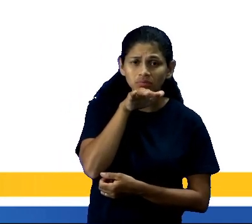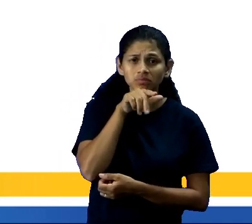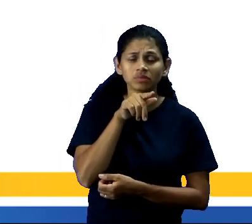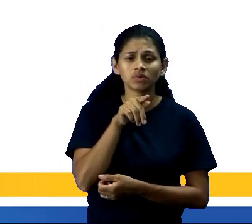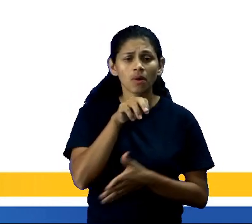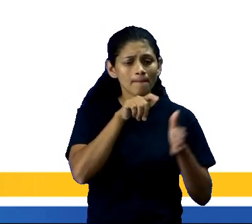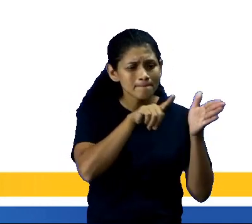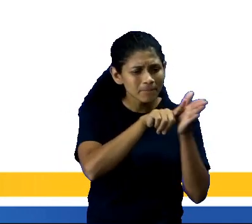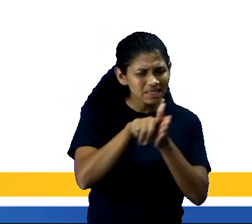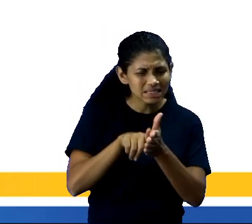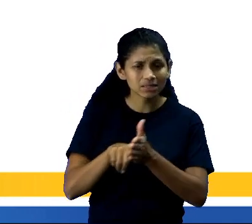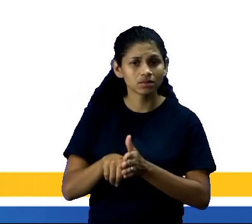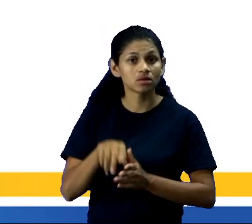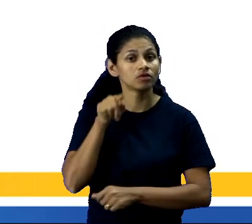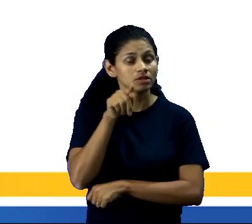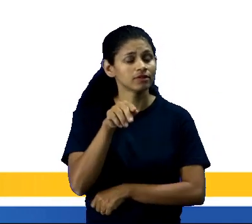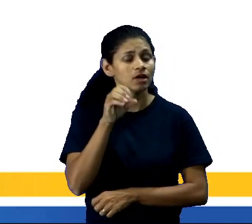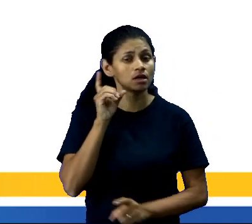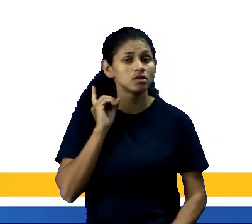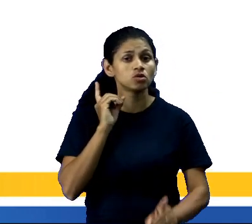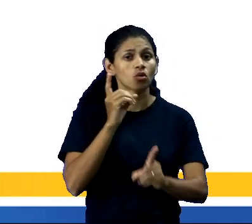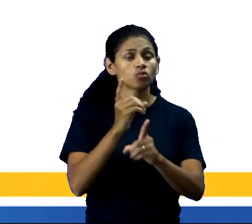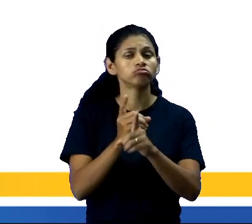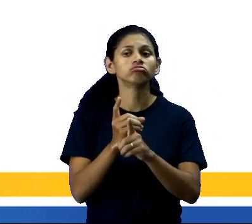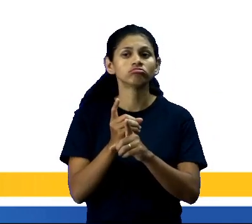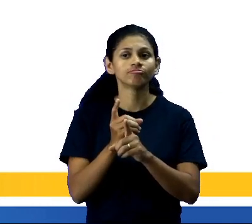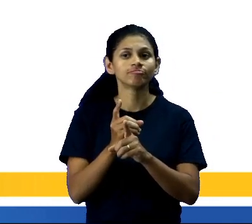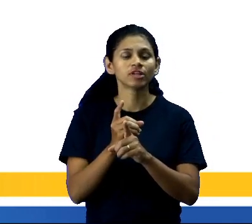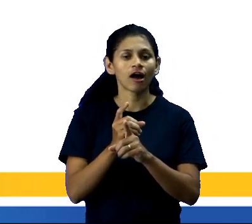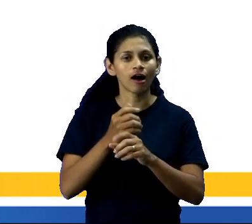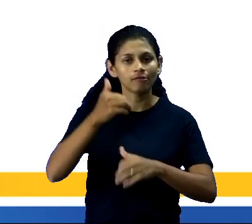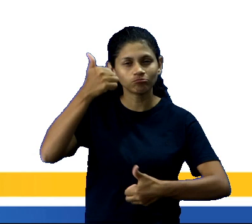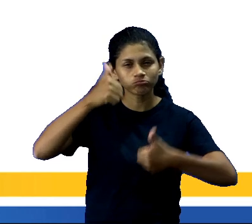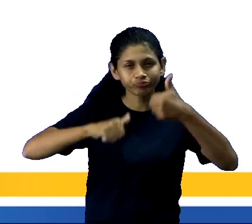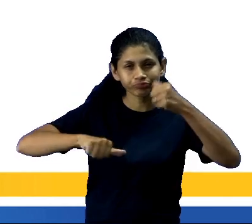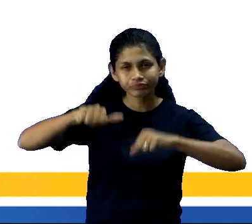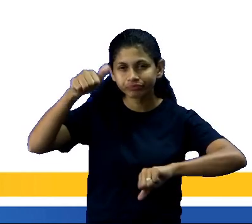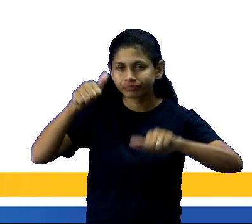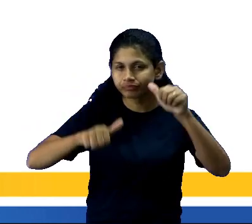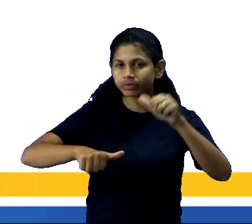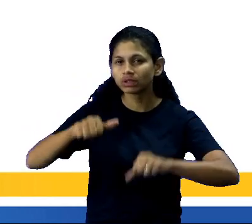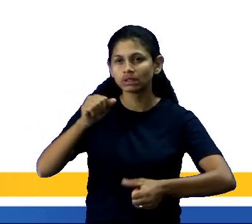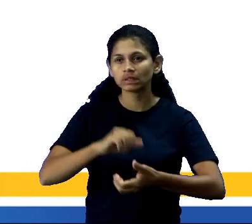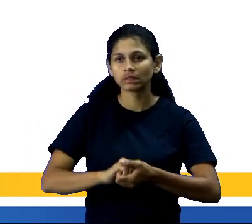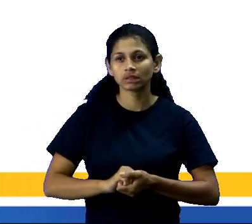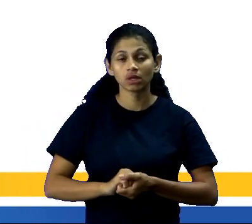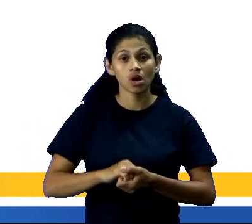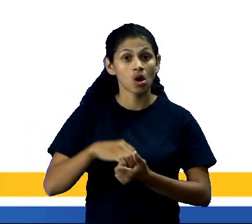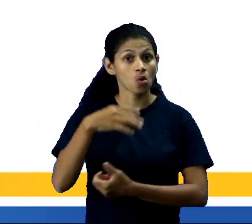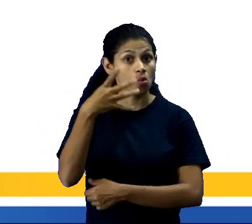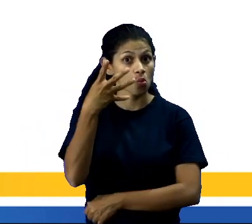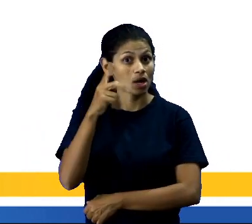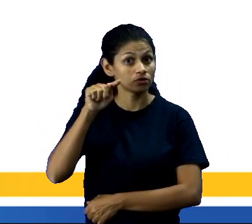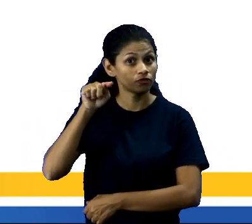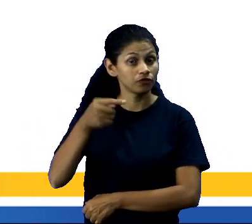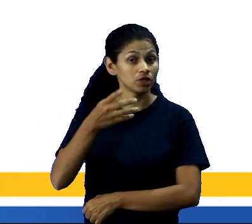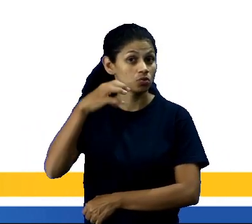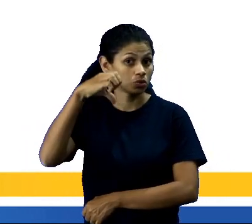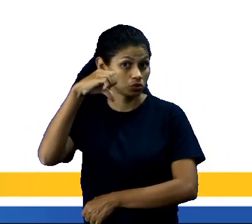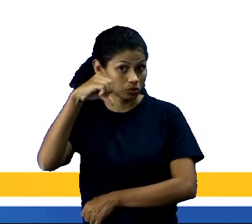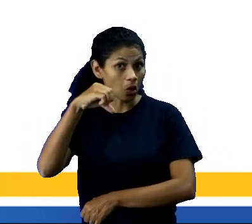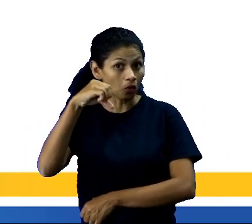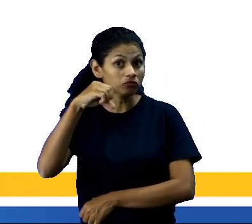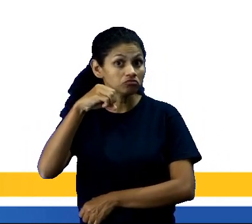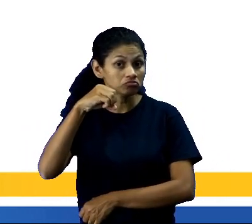encontrar exatamente essa avaliação que está aparecendo para vocês. 4,9, né, de avaliação